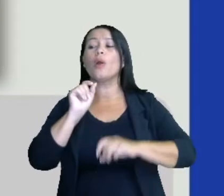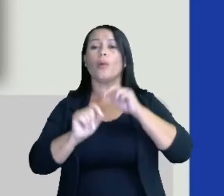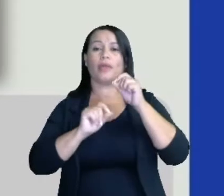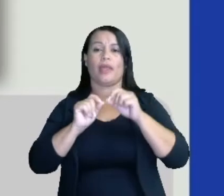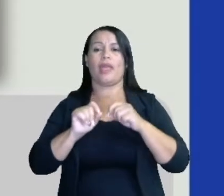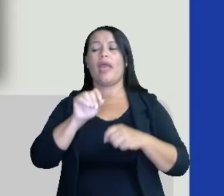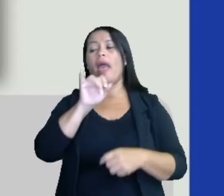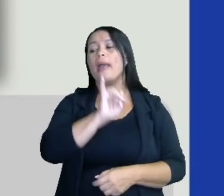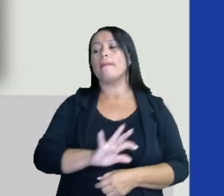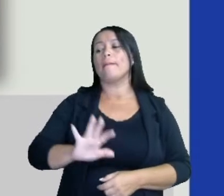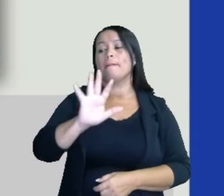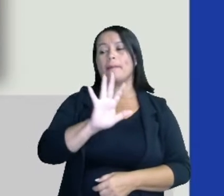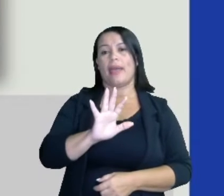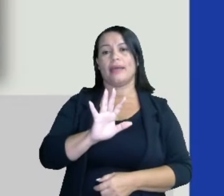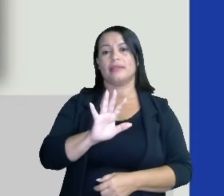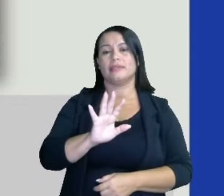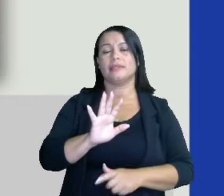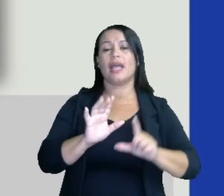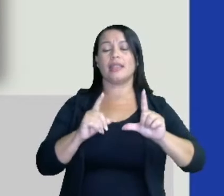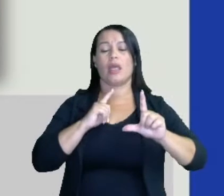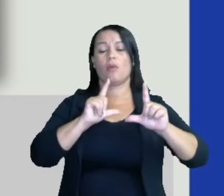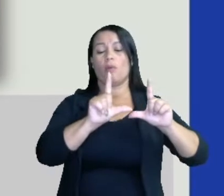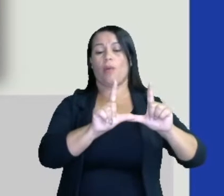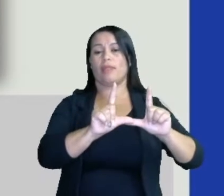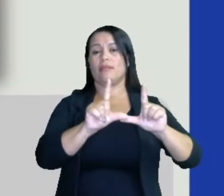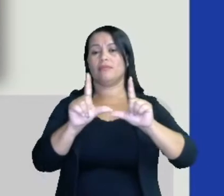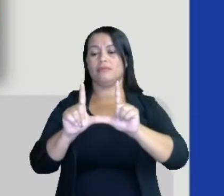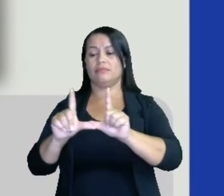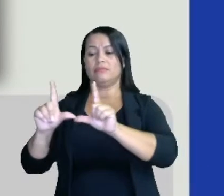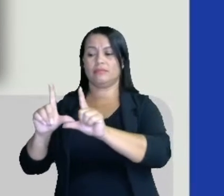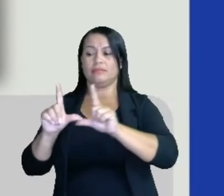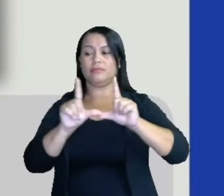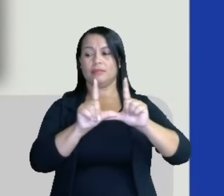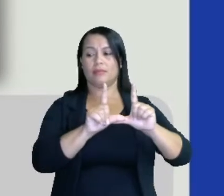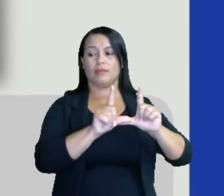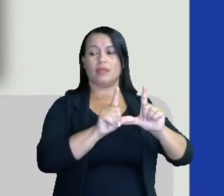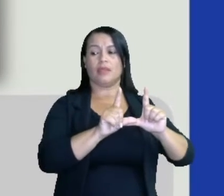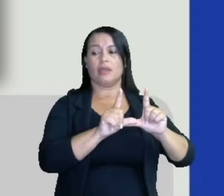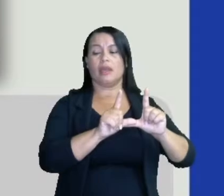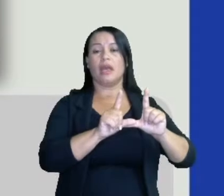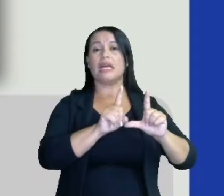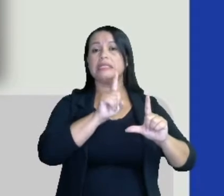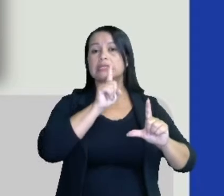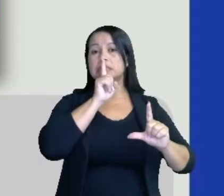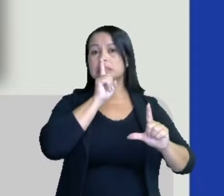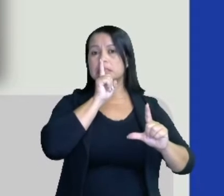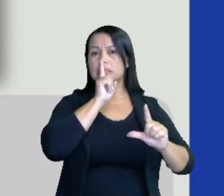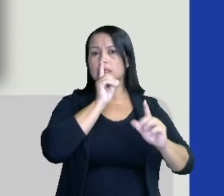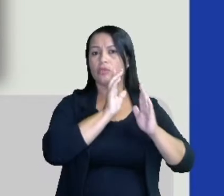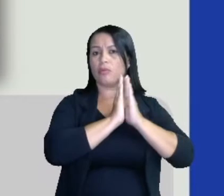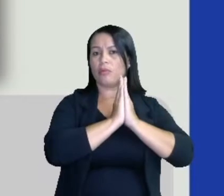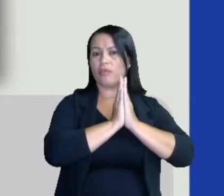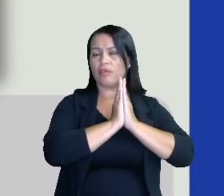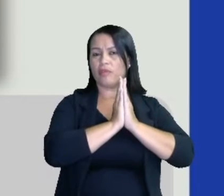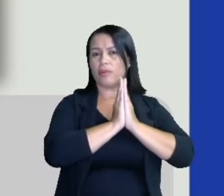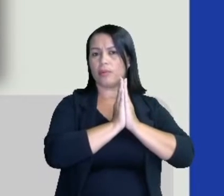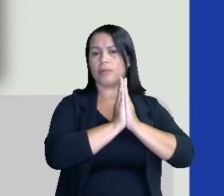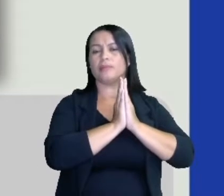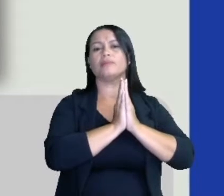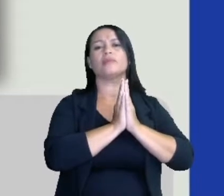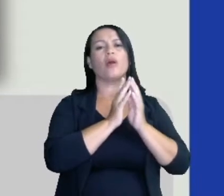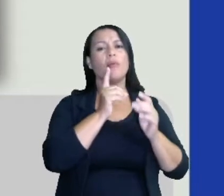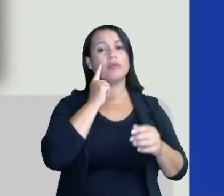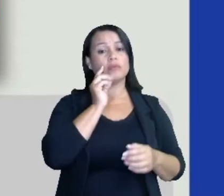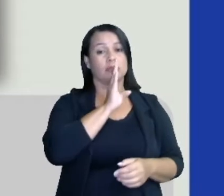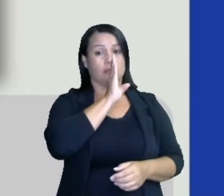primeira imagem, aliás, o primeiro quadrinho ali, escrito silêncio, por favor. Então, passei